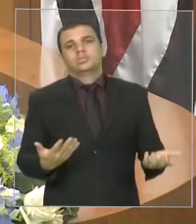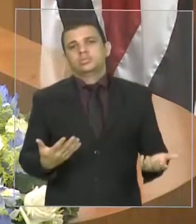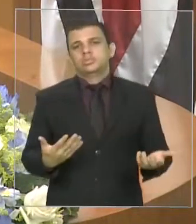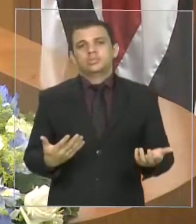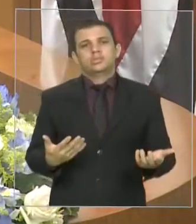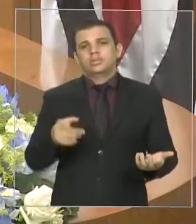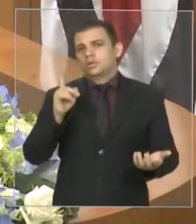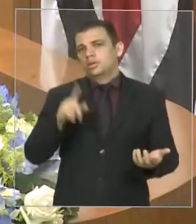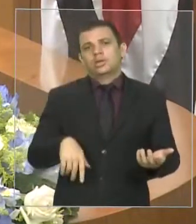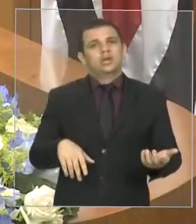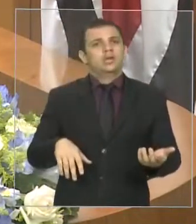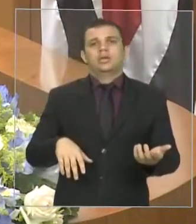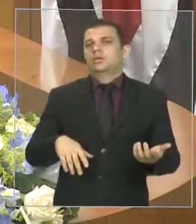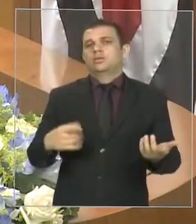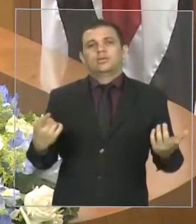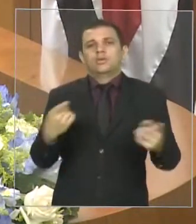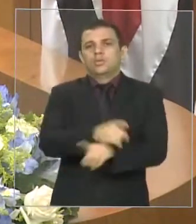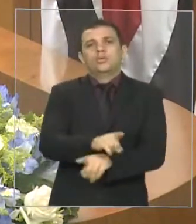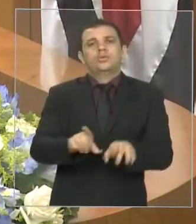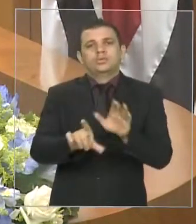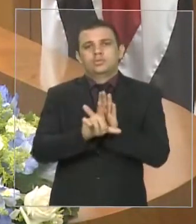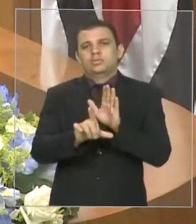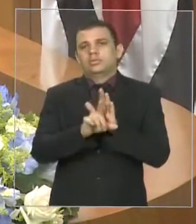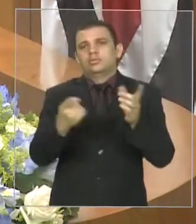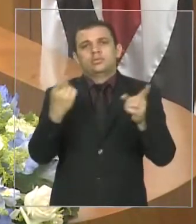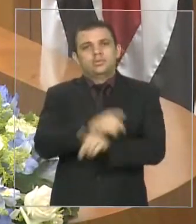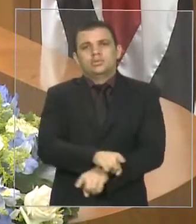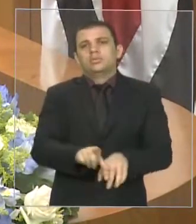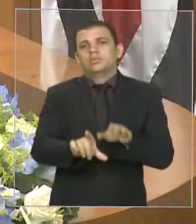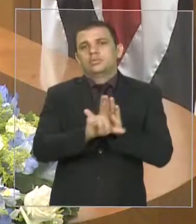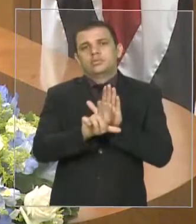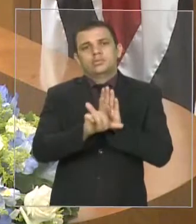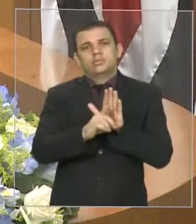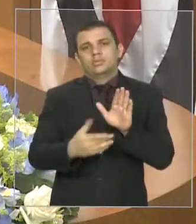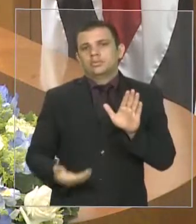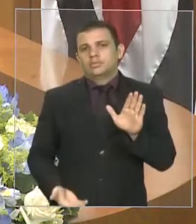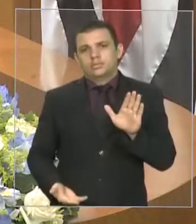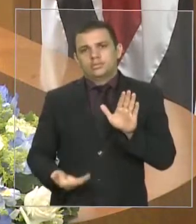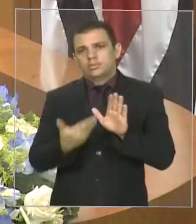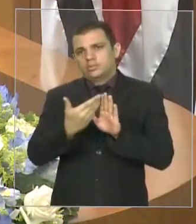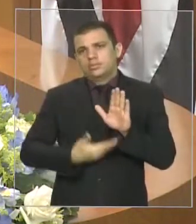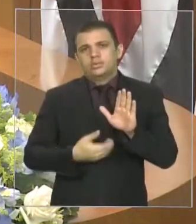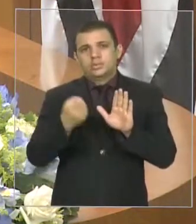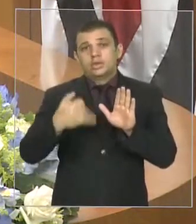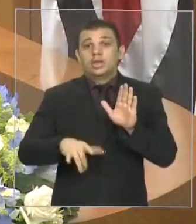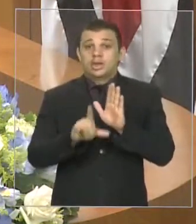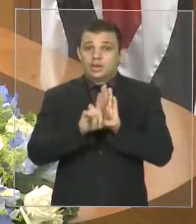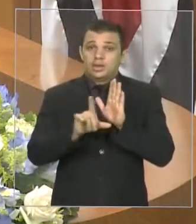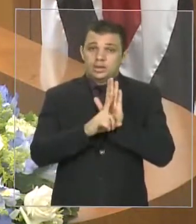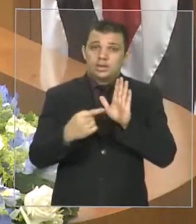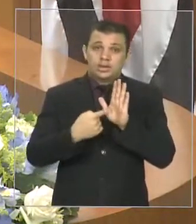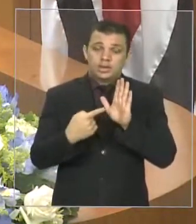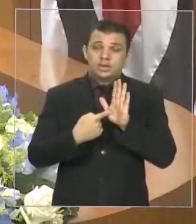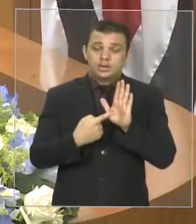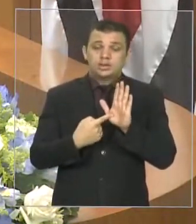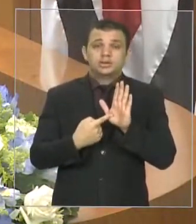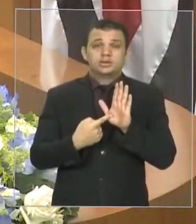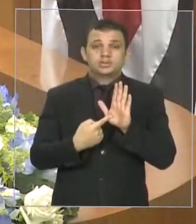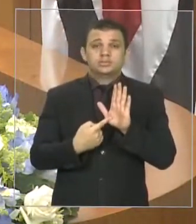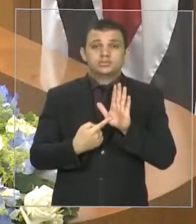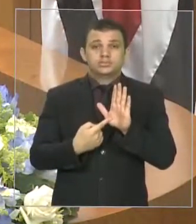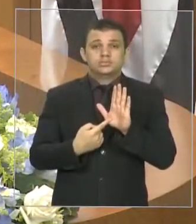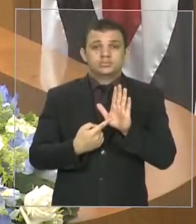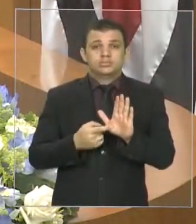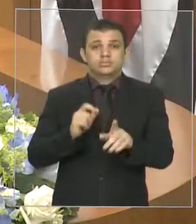fará ao arrepio da lei. Ele falar contra aquilo que dispõe a lei do inquilinato e o contrato. Mas nós na